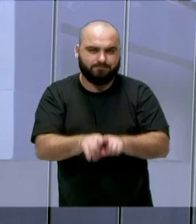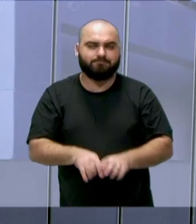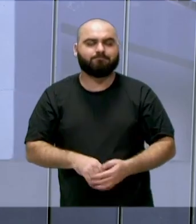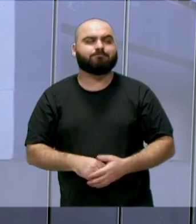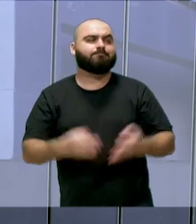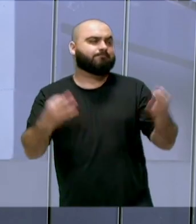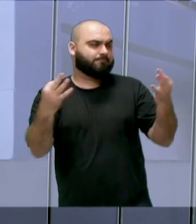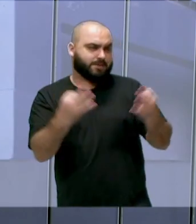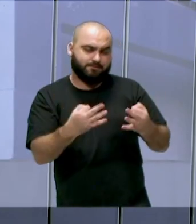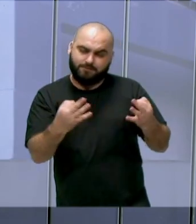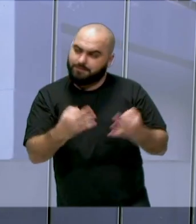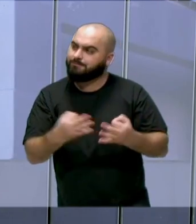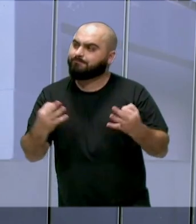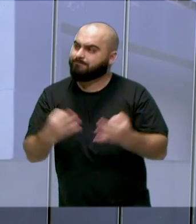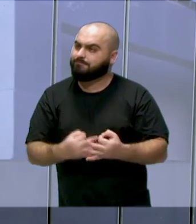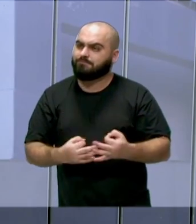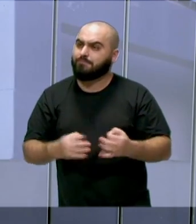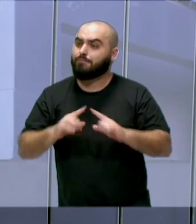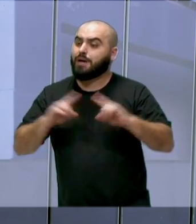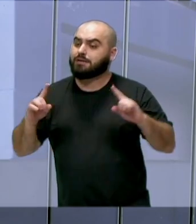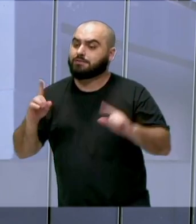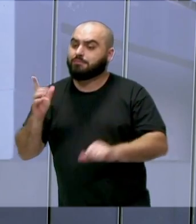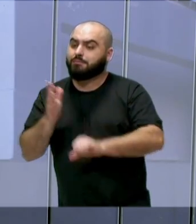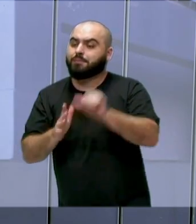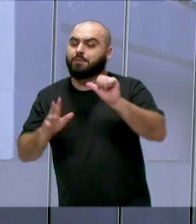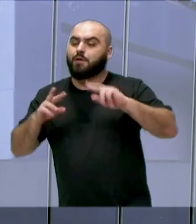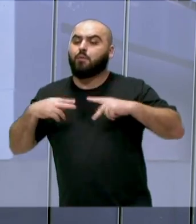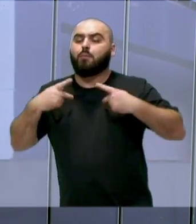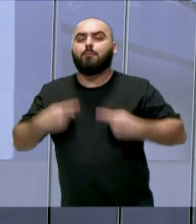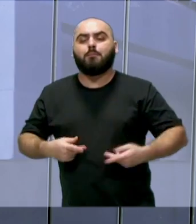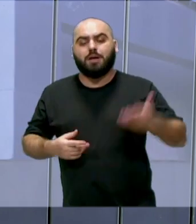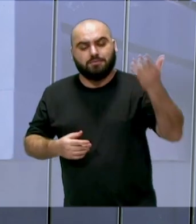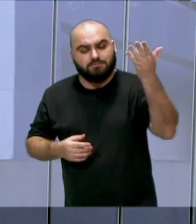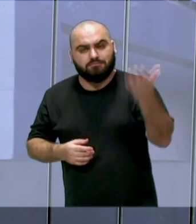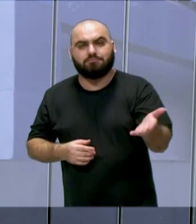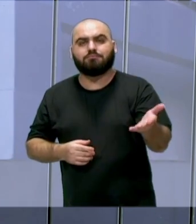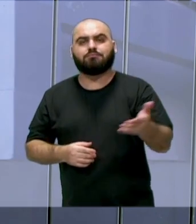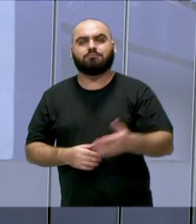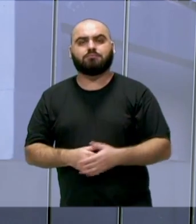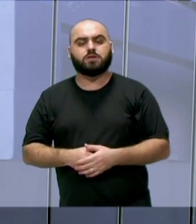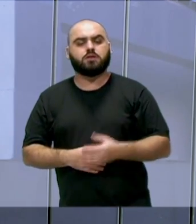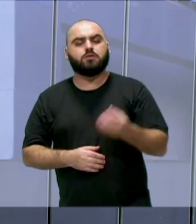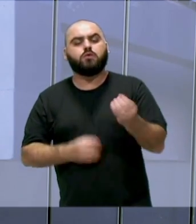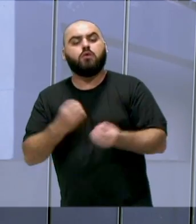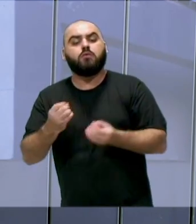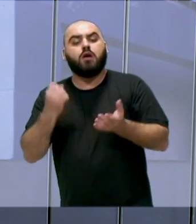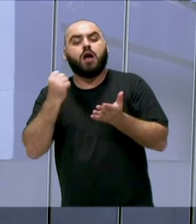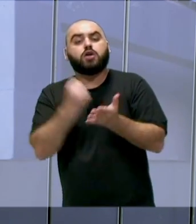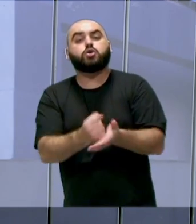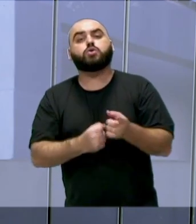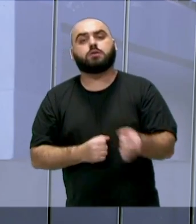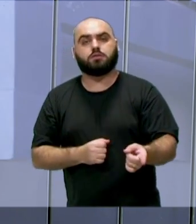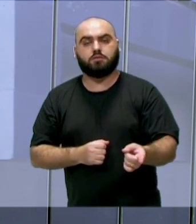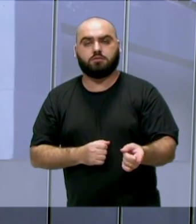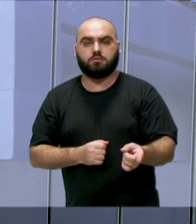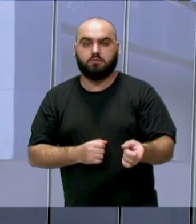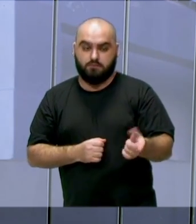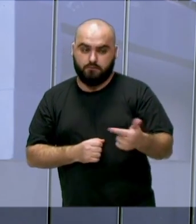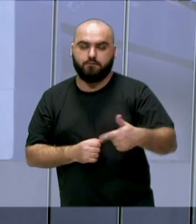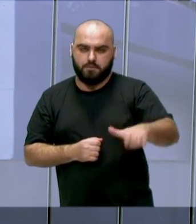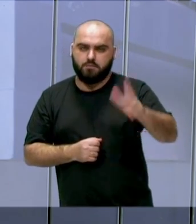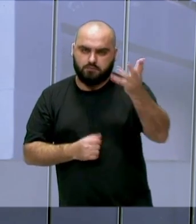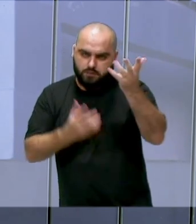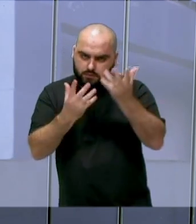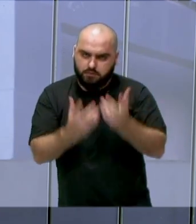acima de tudo, são seres humanos. A gente tem que ter esse olhar, né? O que a gente pode fazer por eles nesse primeiro momento? Vamos acolher,